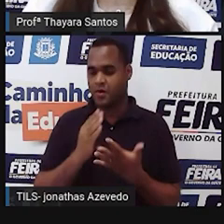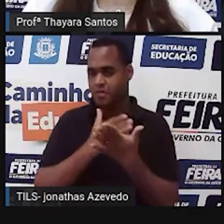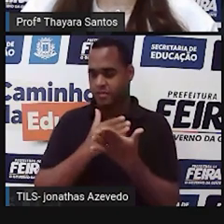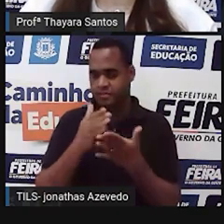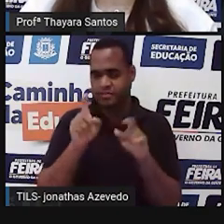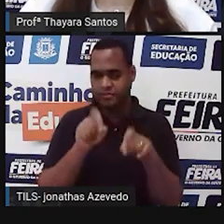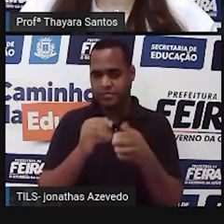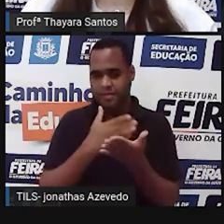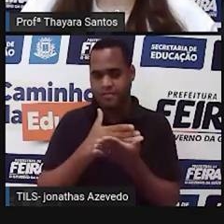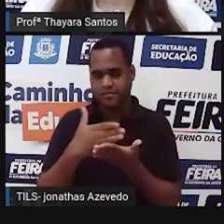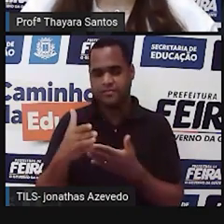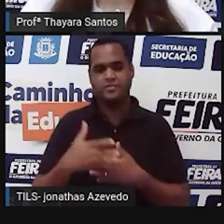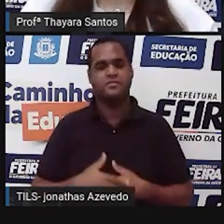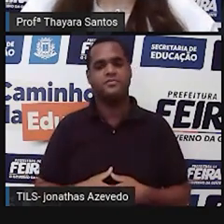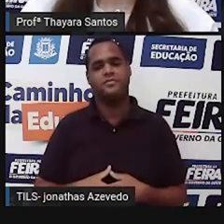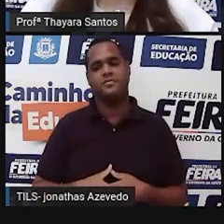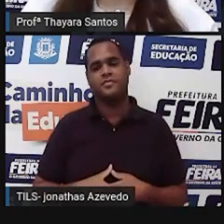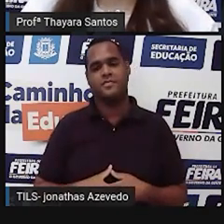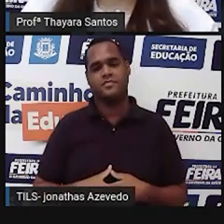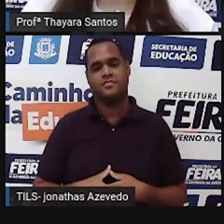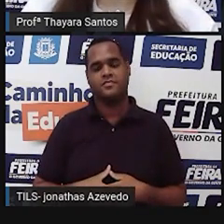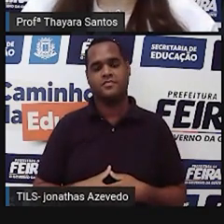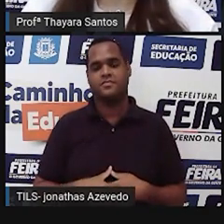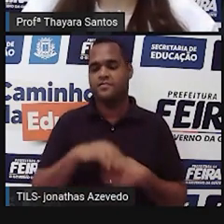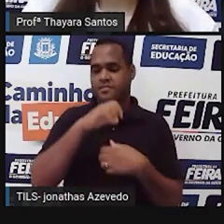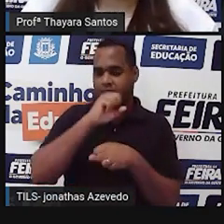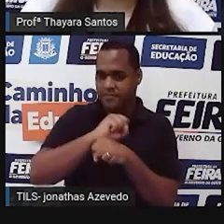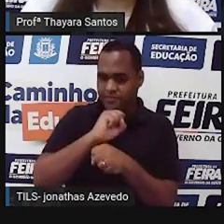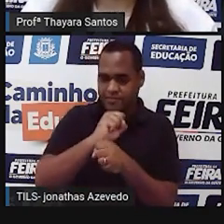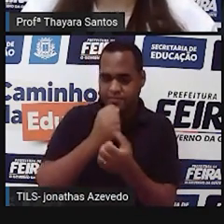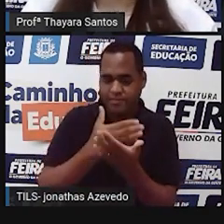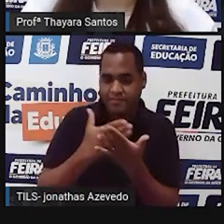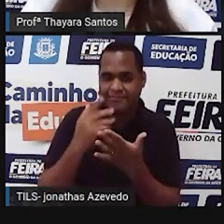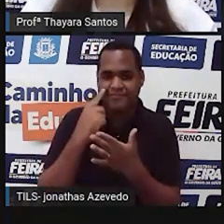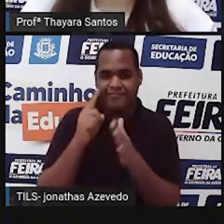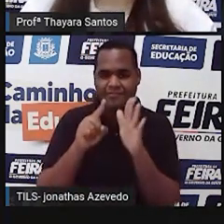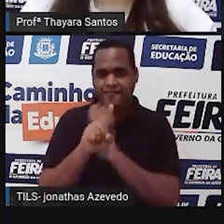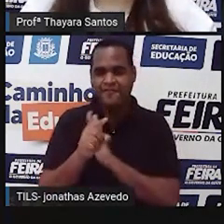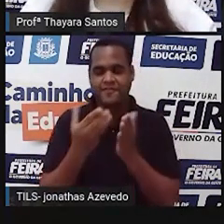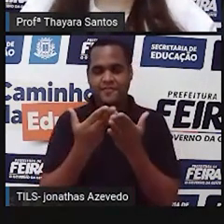começar. Espera ele carregar e vai aparecer esse quiz aqui.